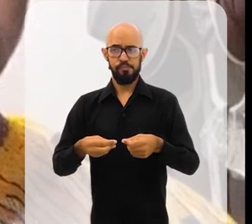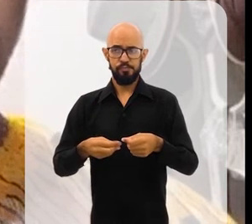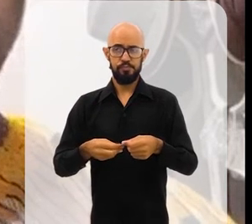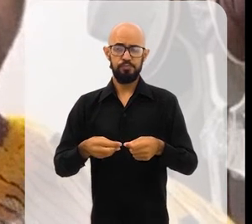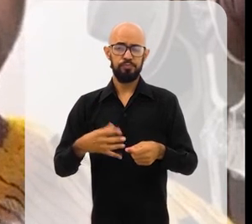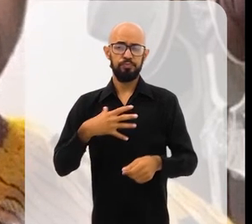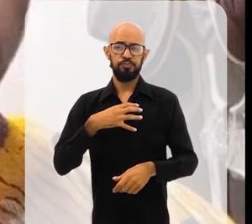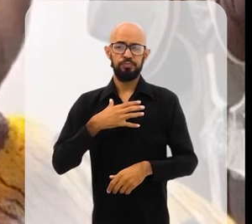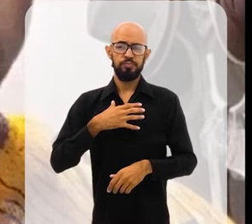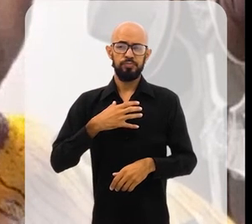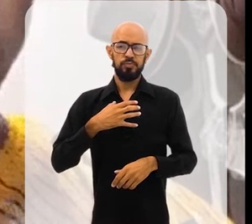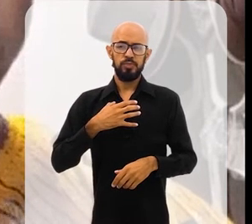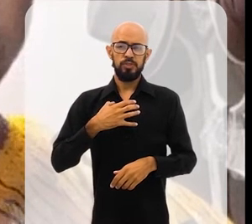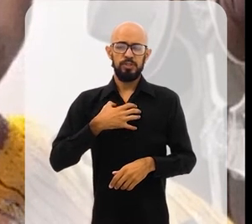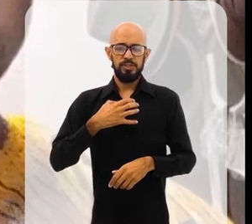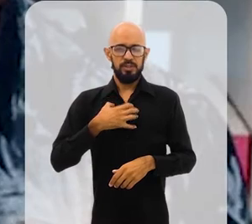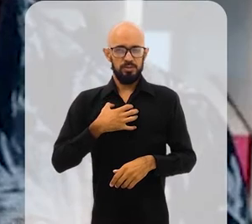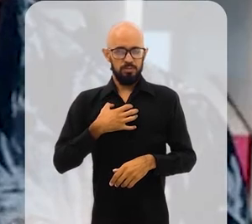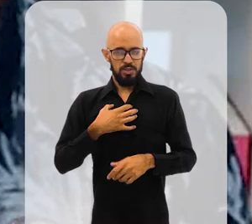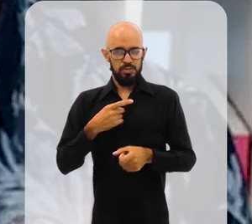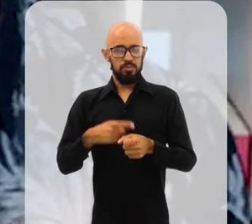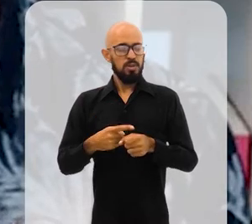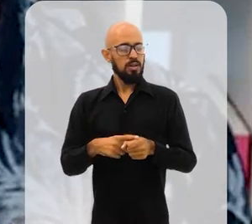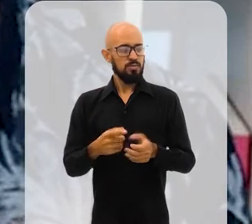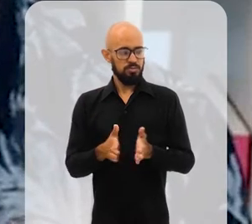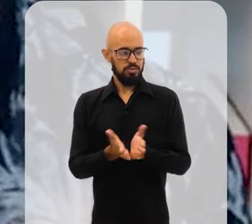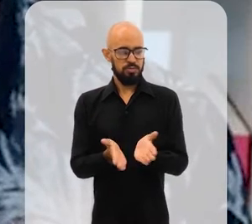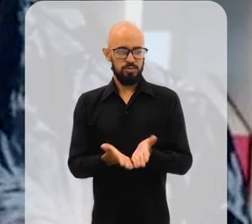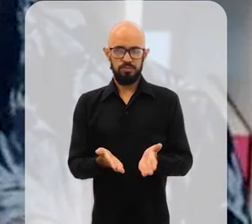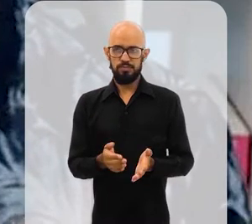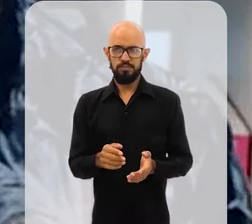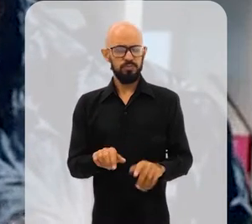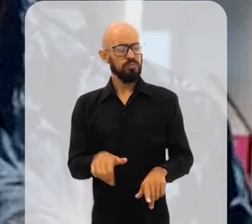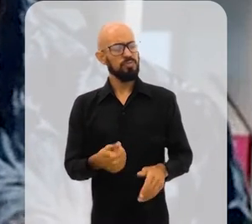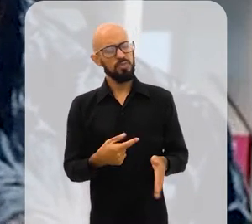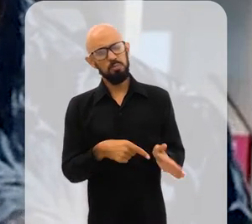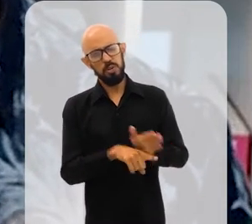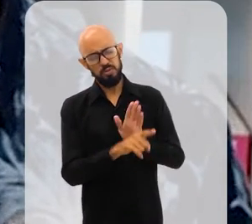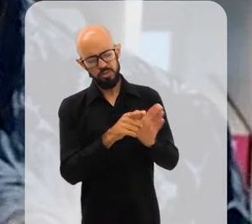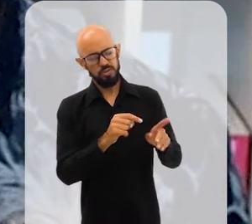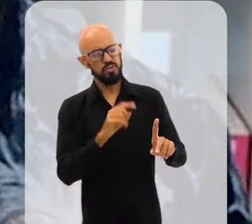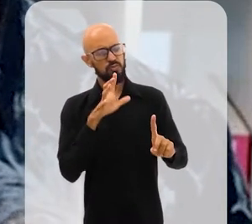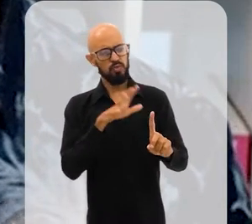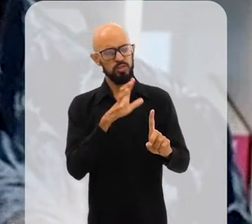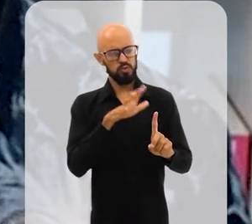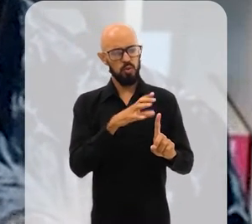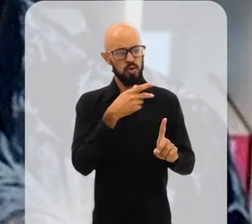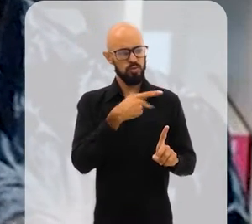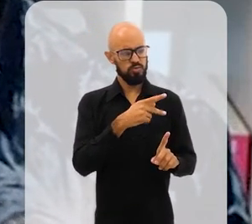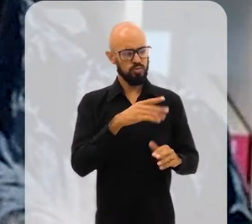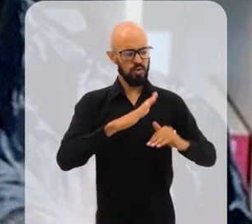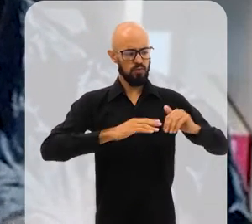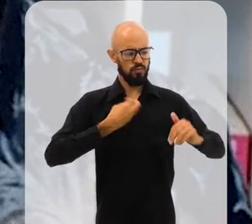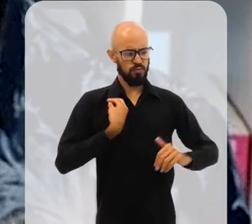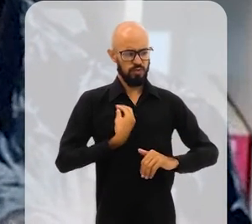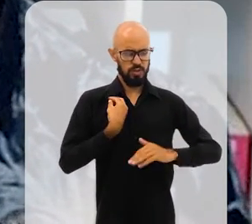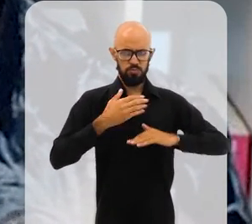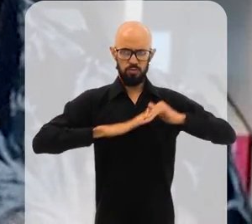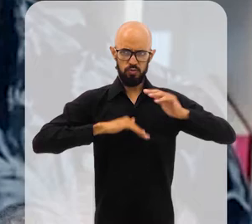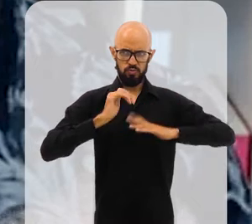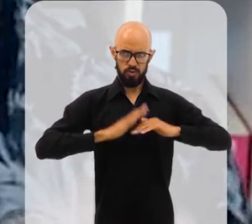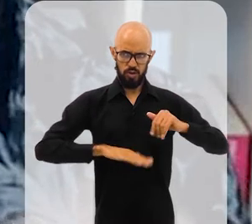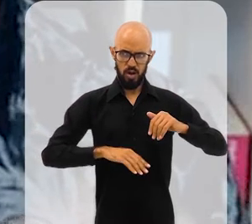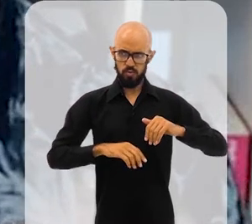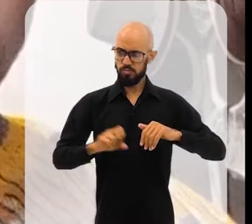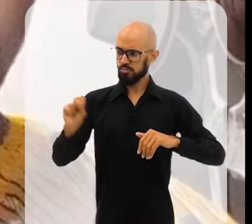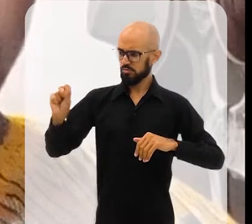esses afetos periféricos, né? E isso acabou, de alguma forma, influenciando na sua carreira, na forma como se desenvolveu